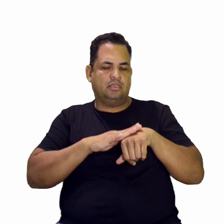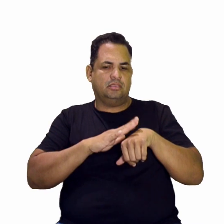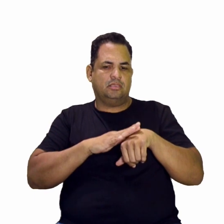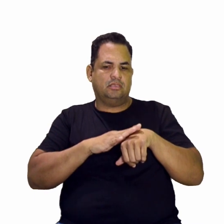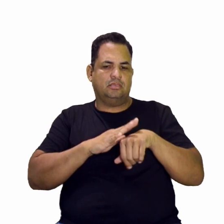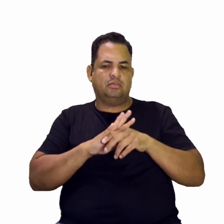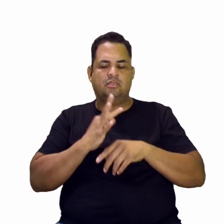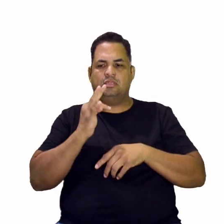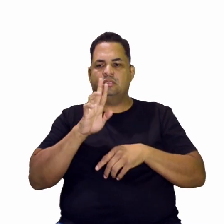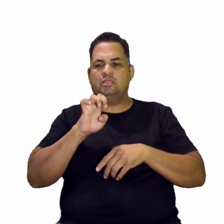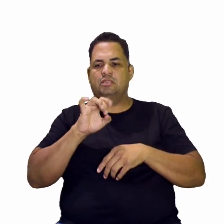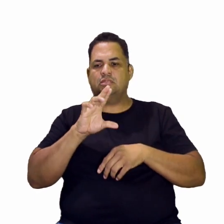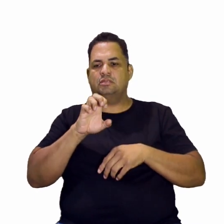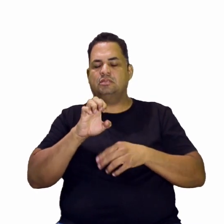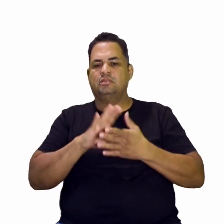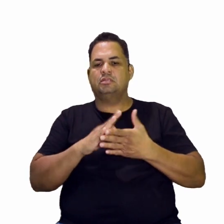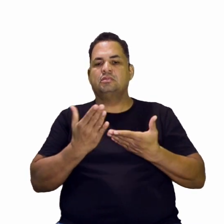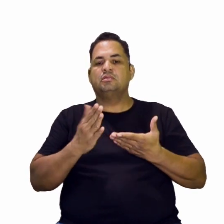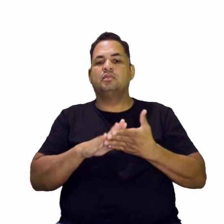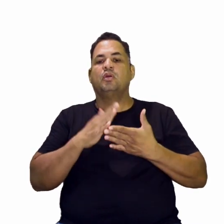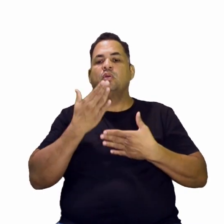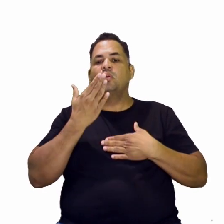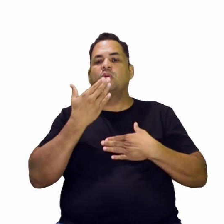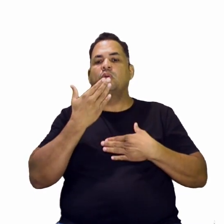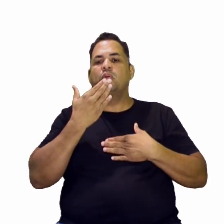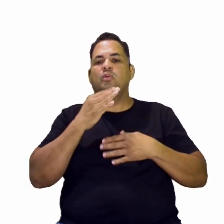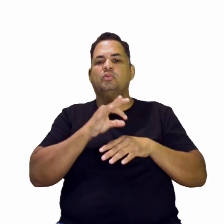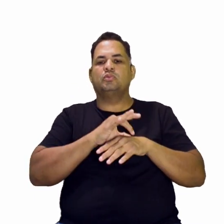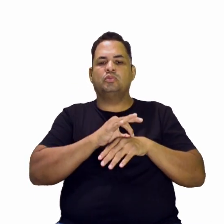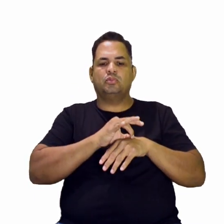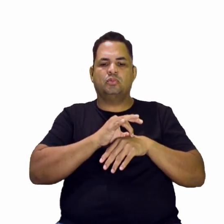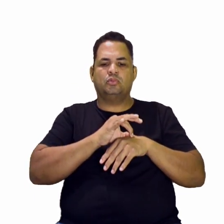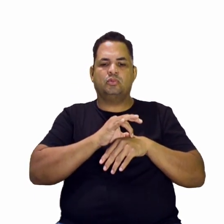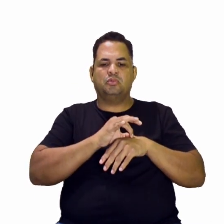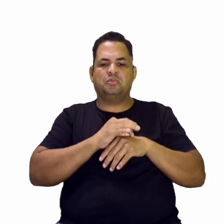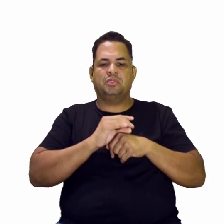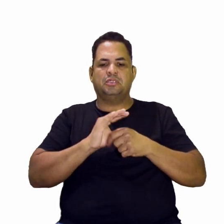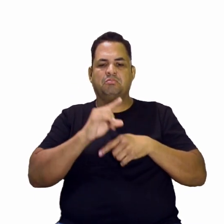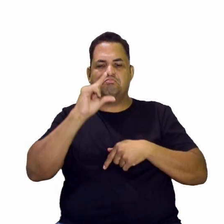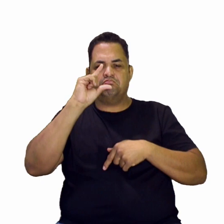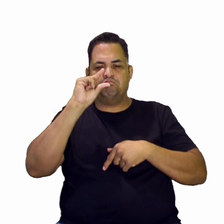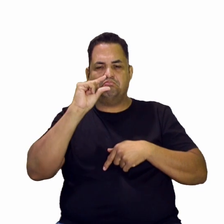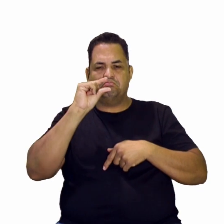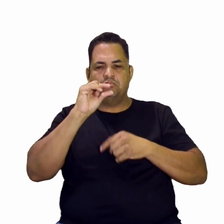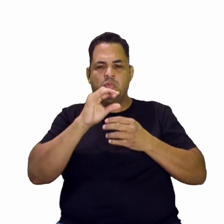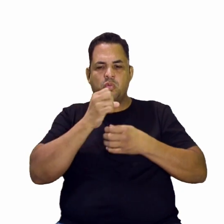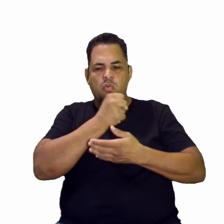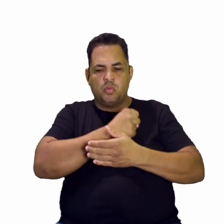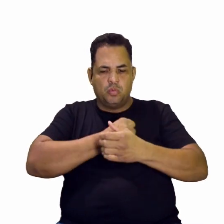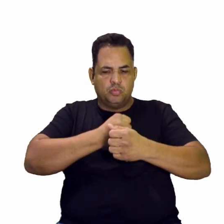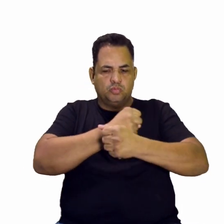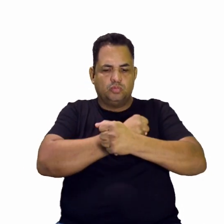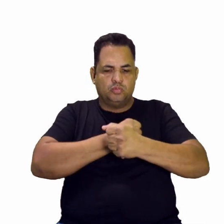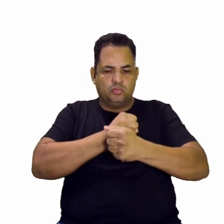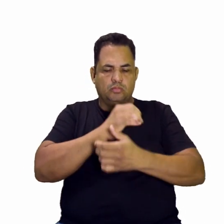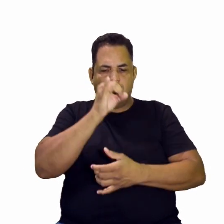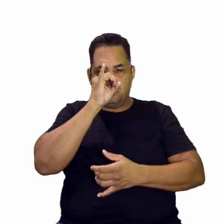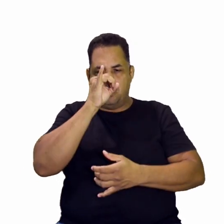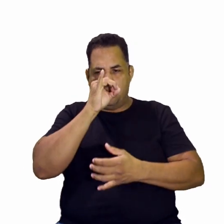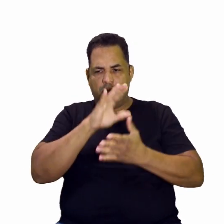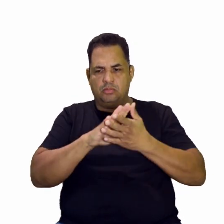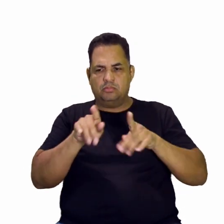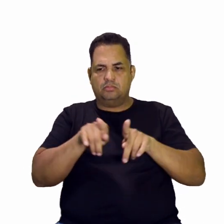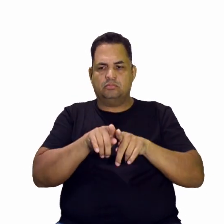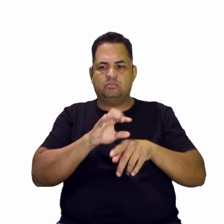tênia, o que vai acontecer? Normalmente pela ingestão de carnes mal cozidas, tá? De porcos que tem, enfim.